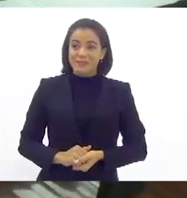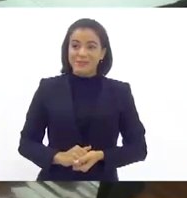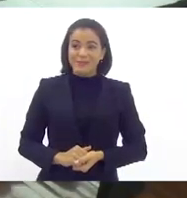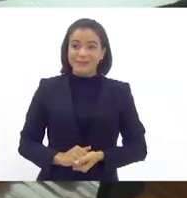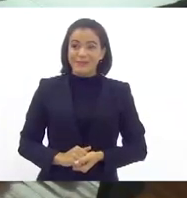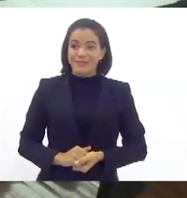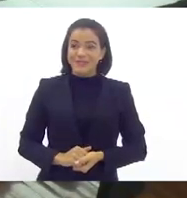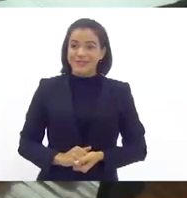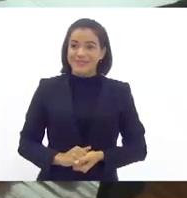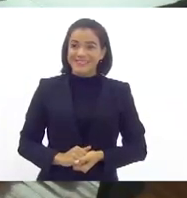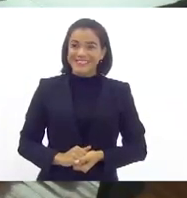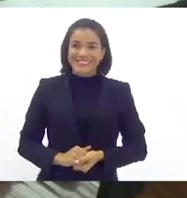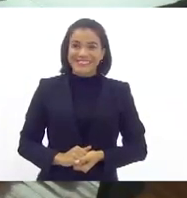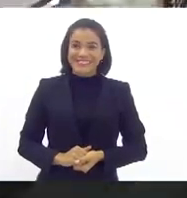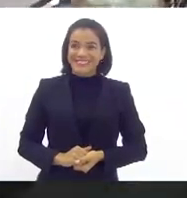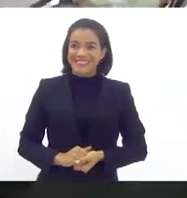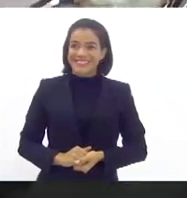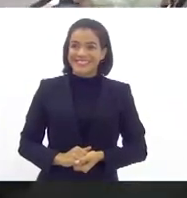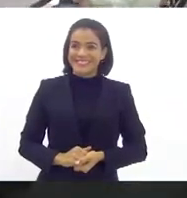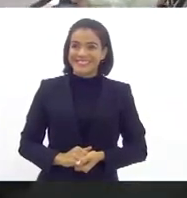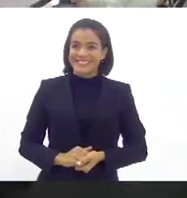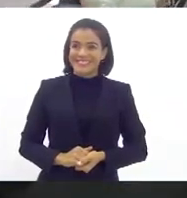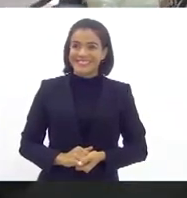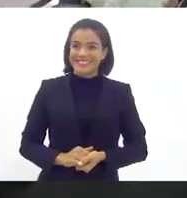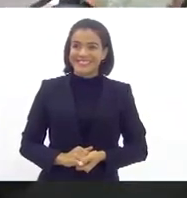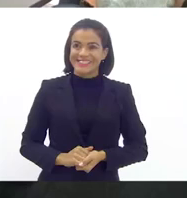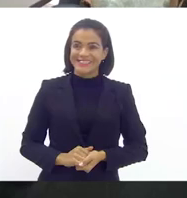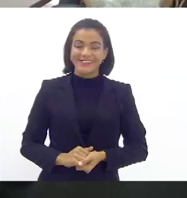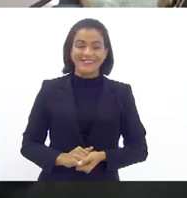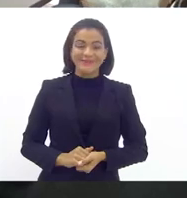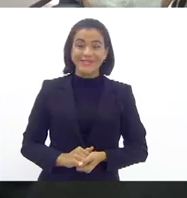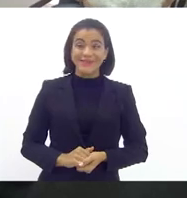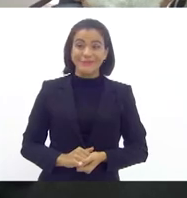já está o vídeo? Então, vamos lá o vídeo.